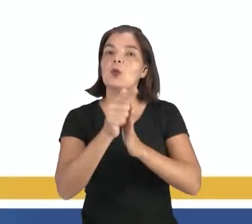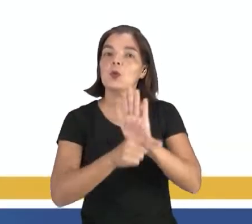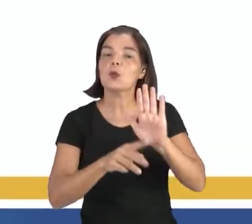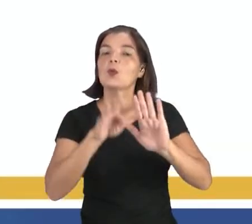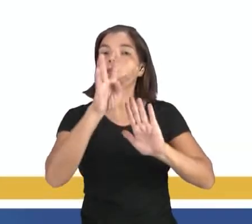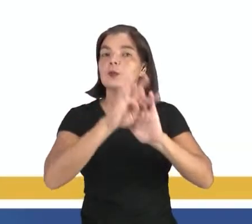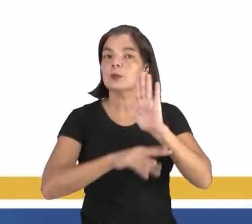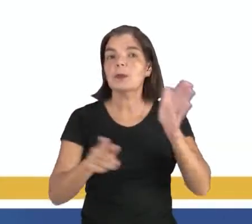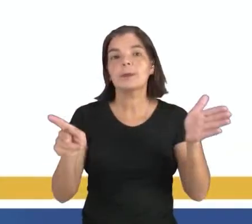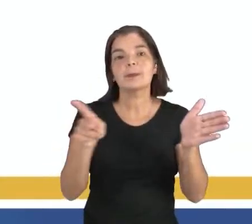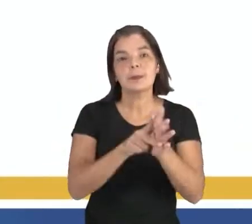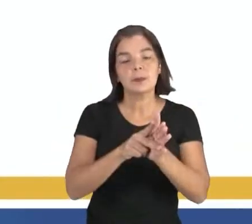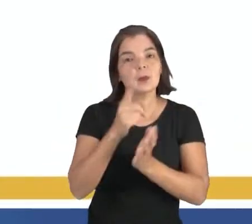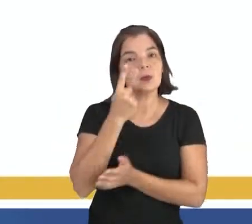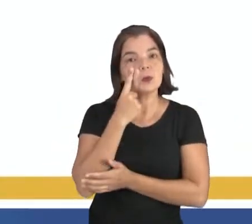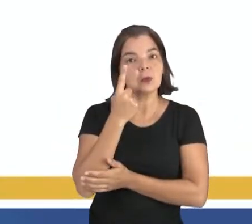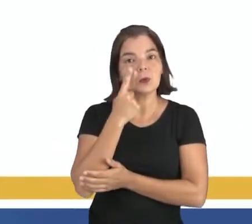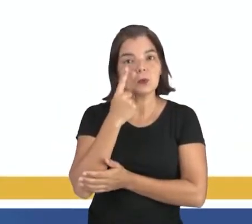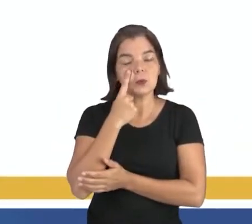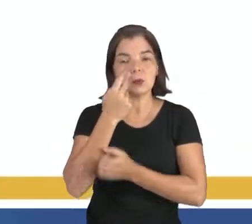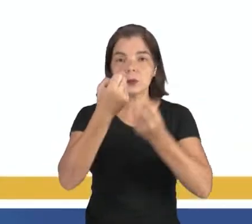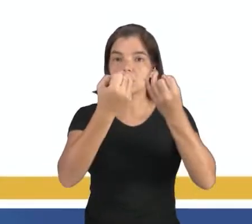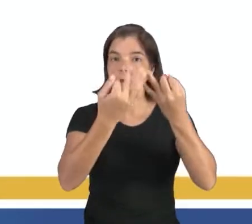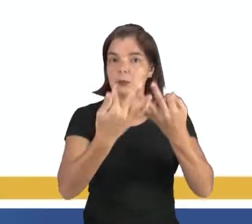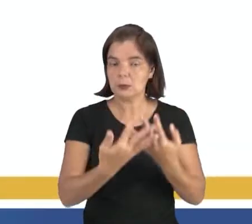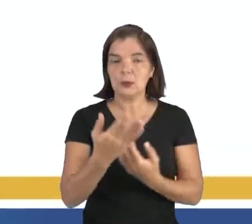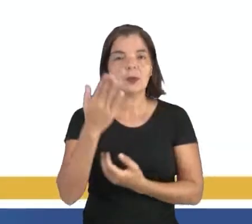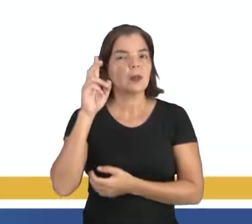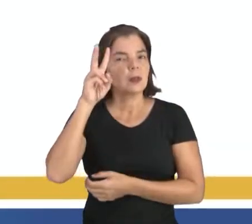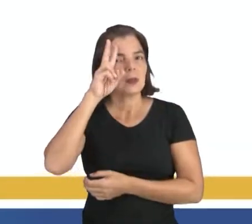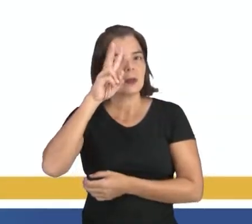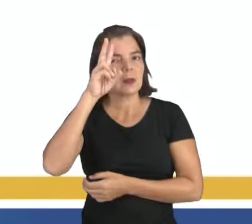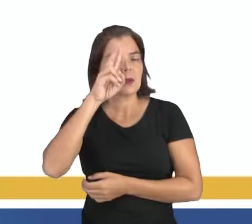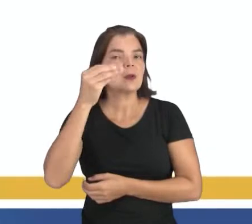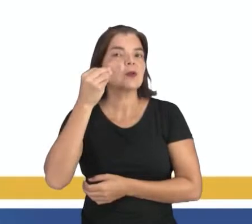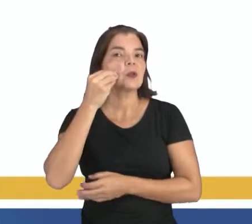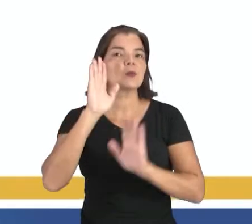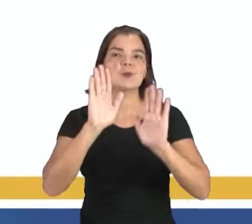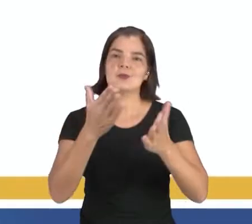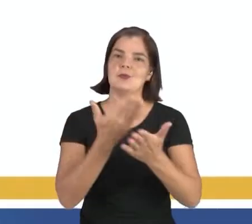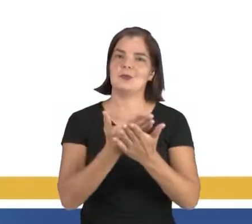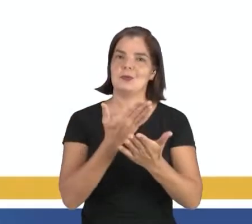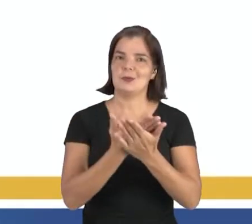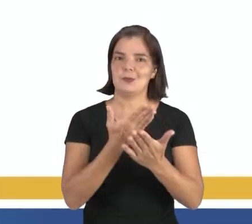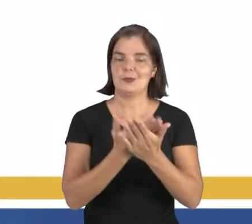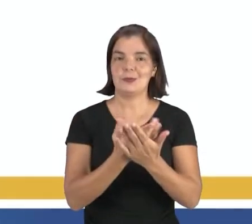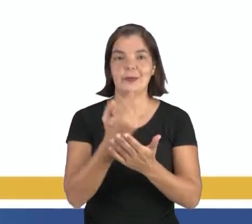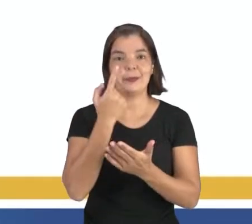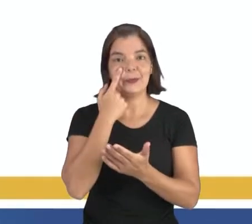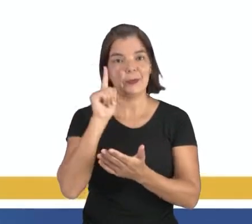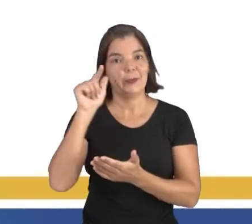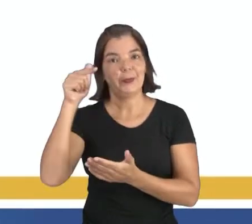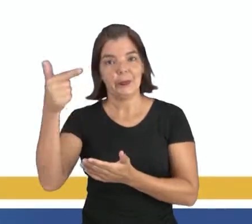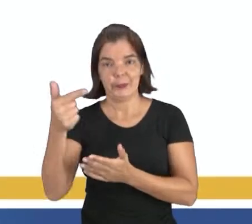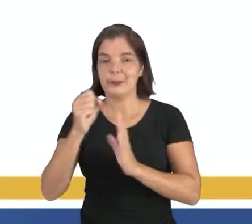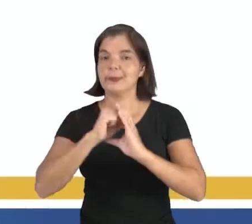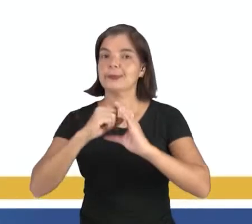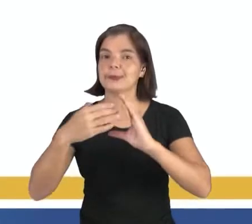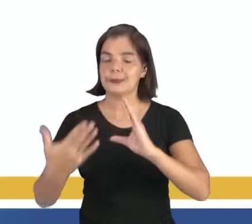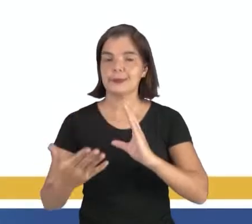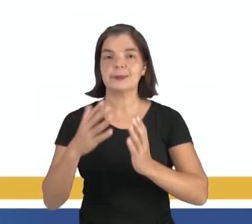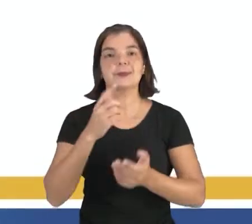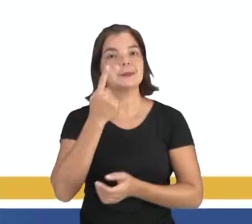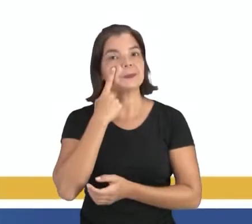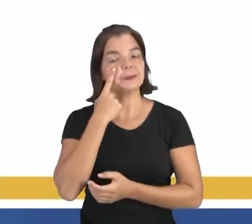ele pertence. Observe este conceito e tente relembrar aquilo que nós já estudamos. Vamos ver outras